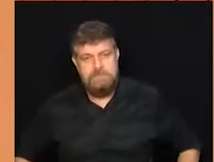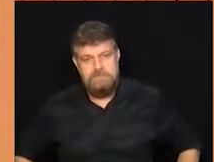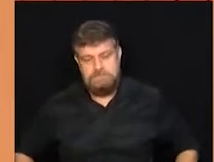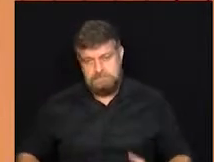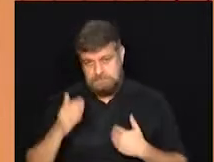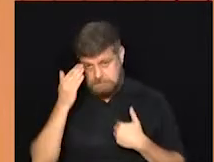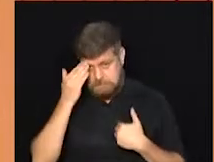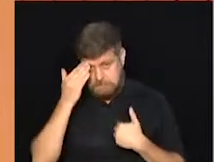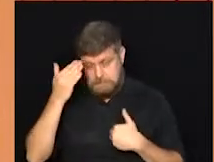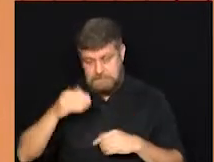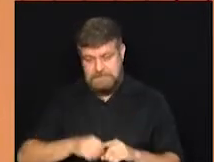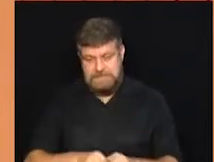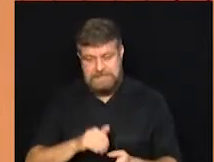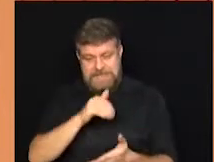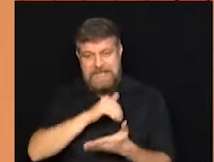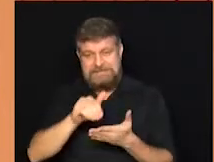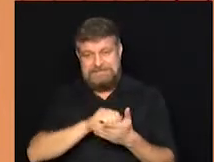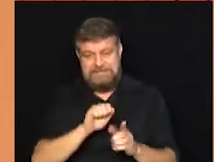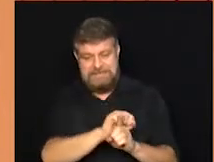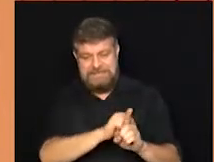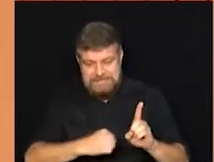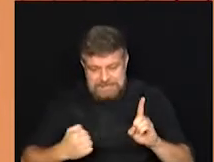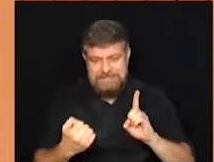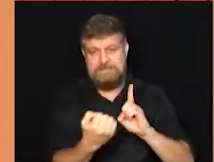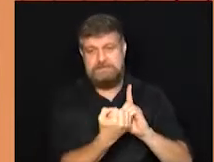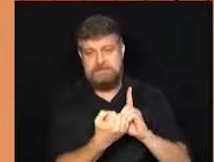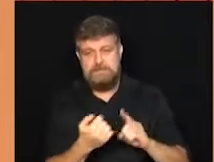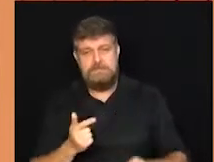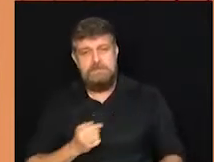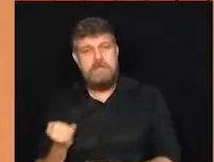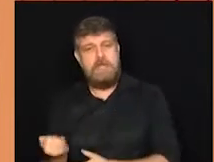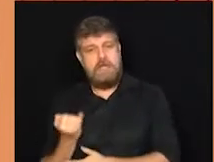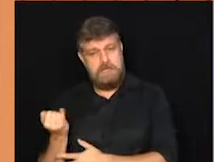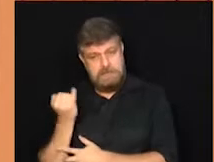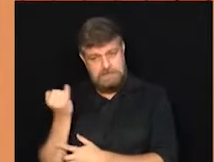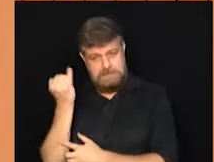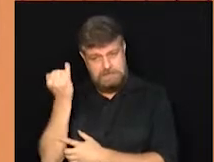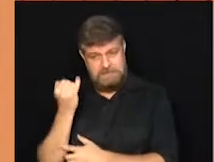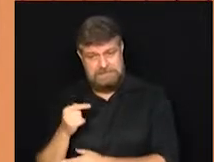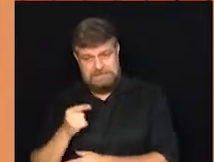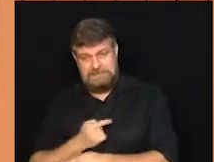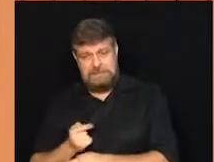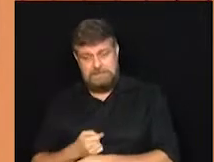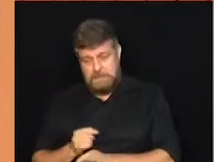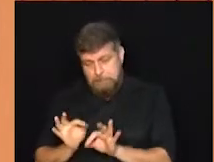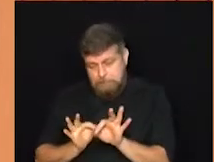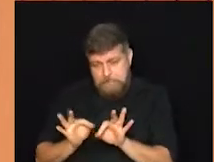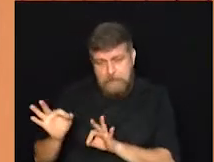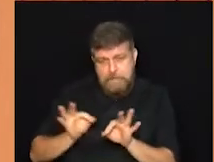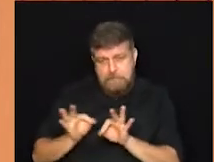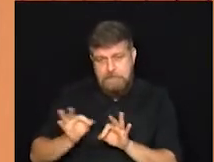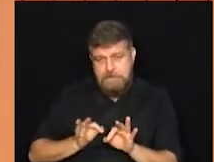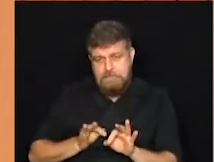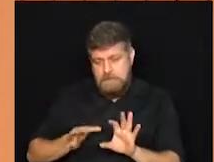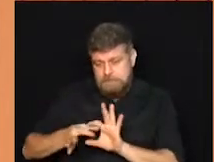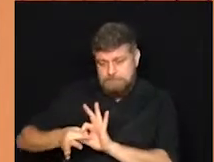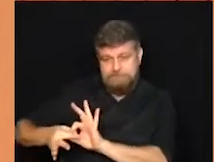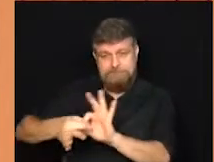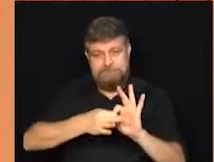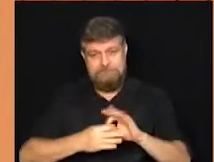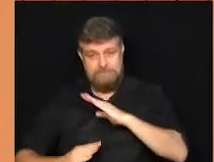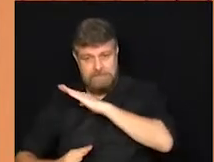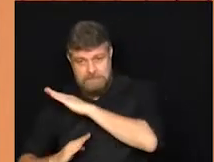Obrigada, secretária Vandercleia. É importantíssimo isso que você colocou, né? Uma construção em conjunto do